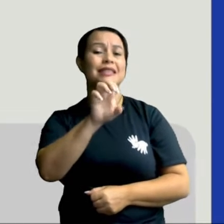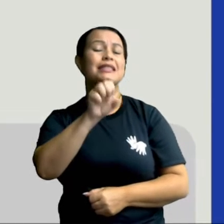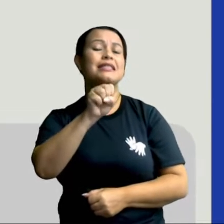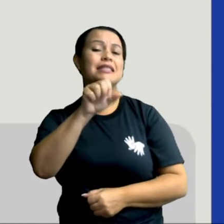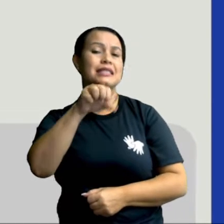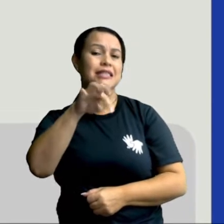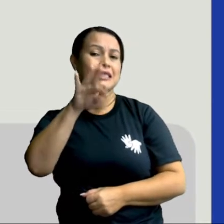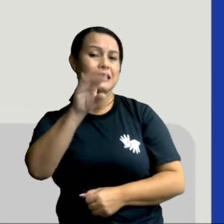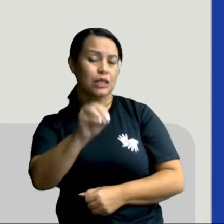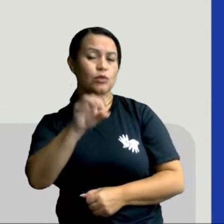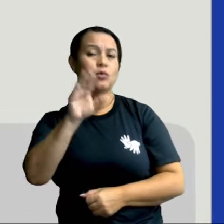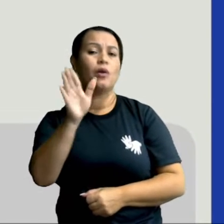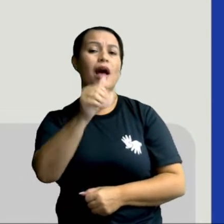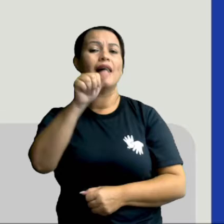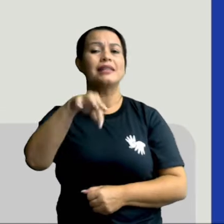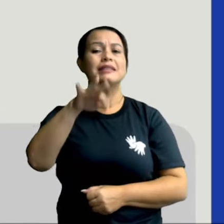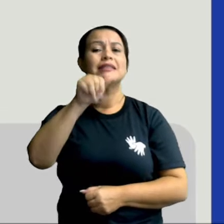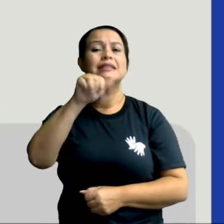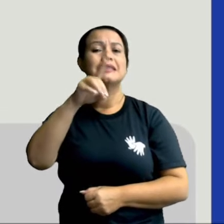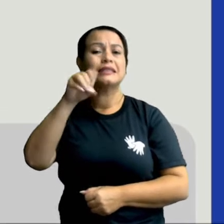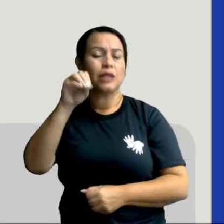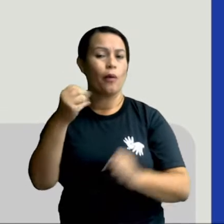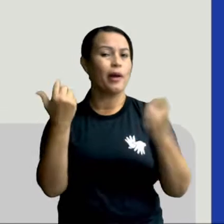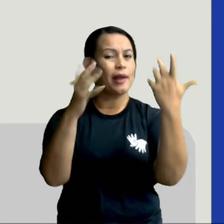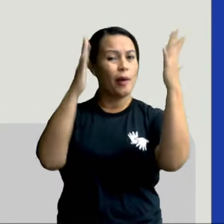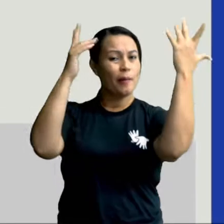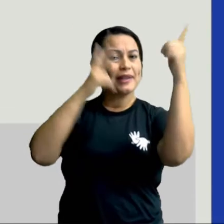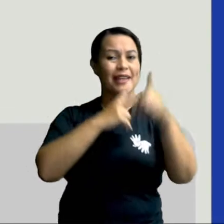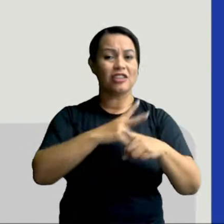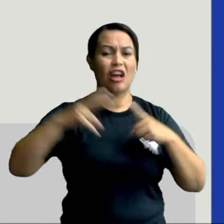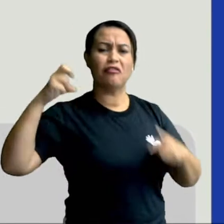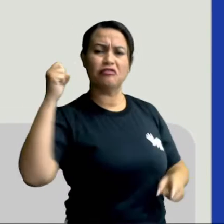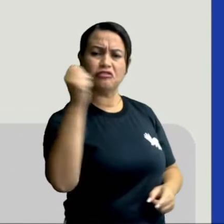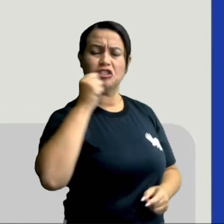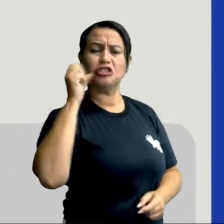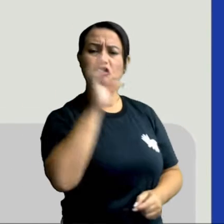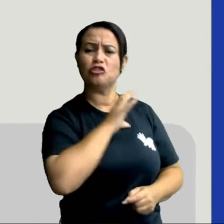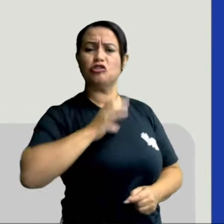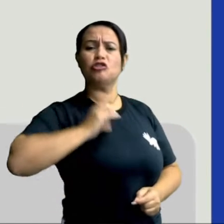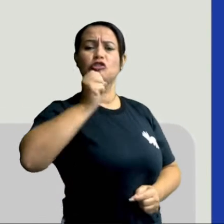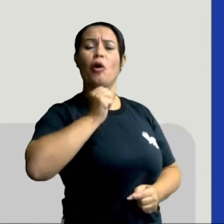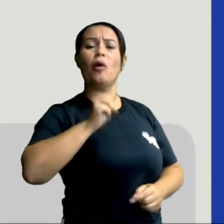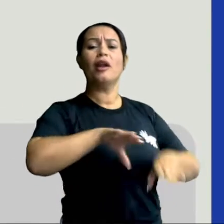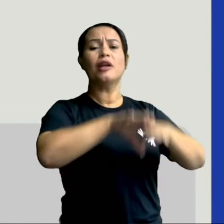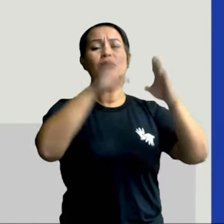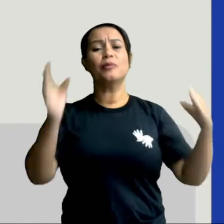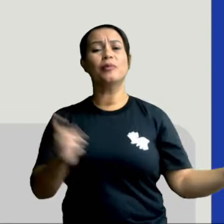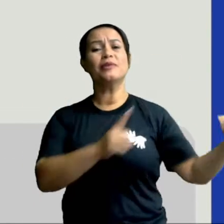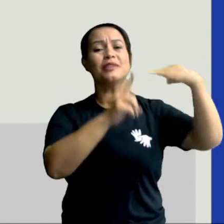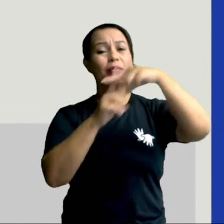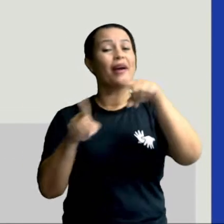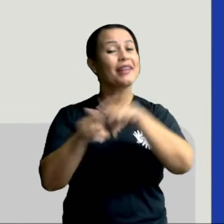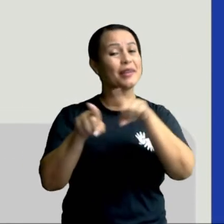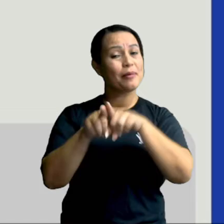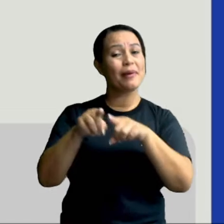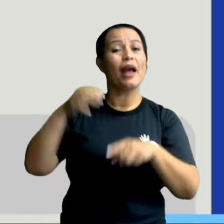Antão, em homenagem à Vitória no Monte das Tabocas, né, e em homenagem a Santo Antão